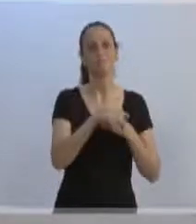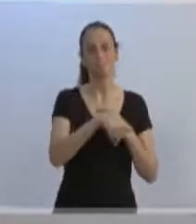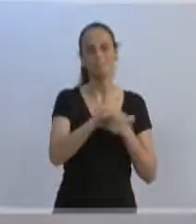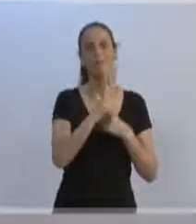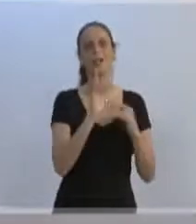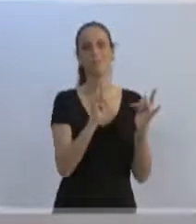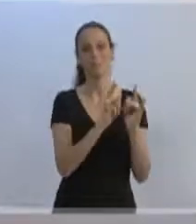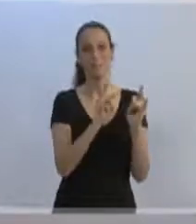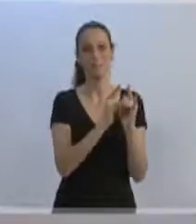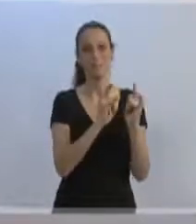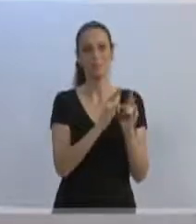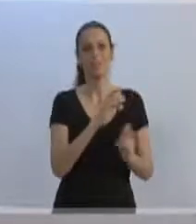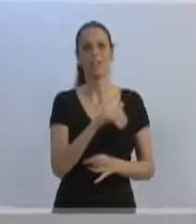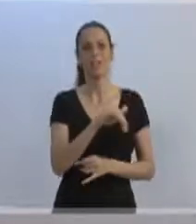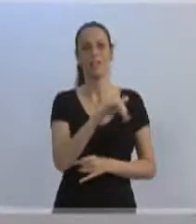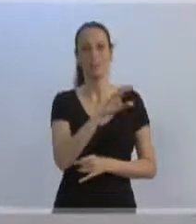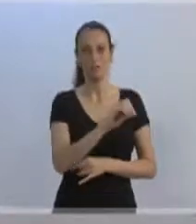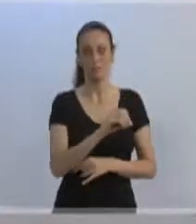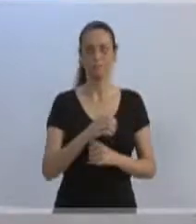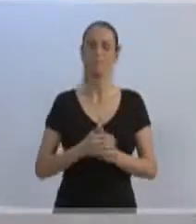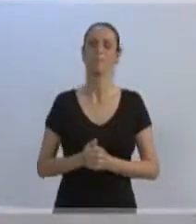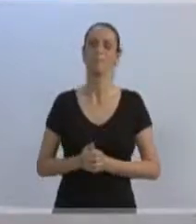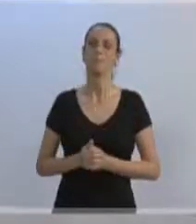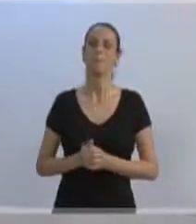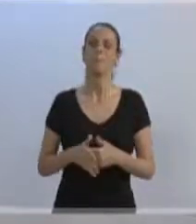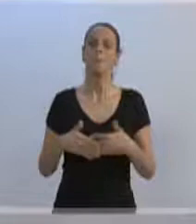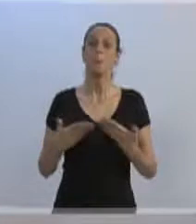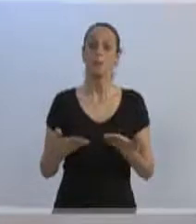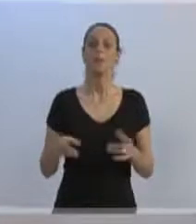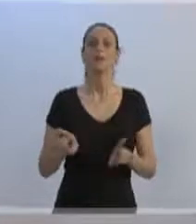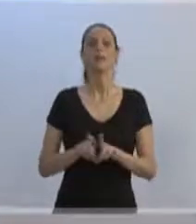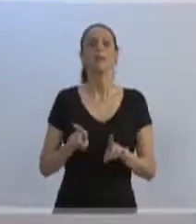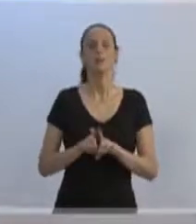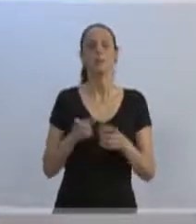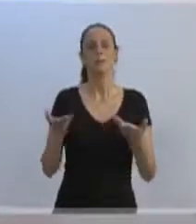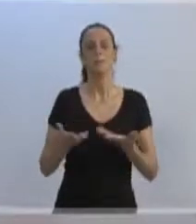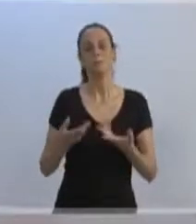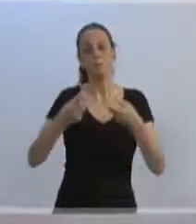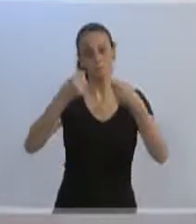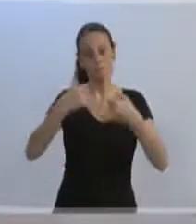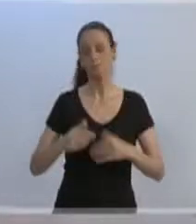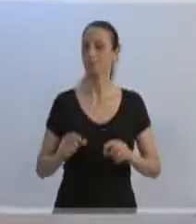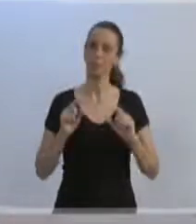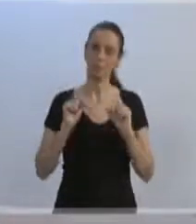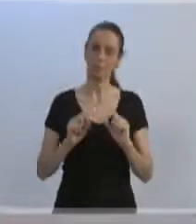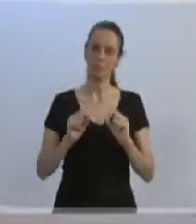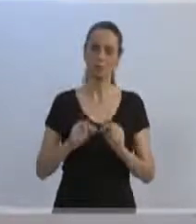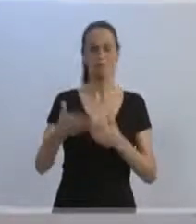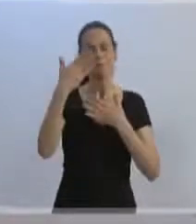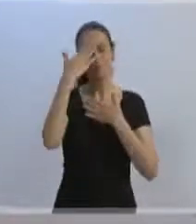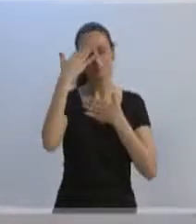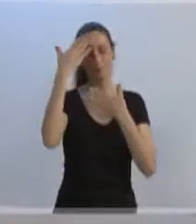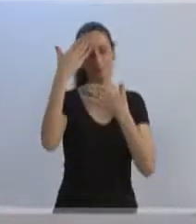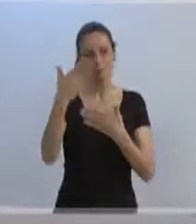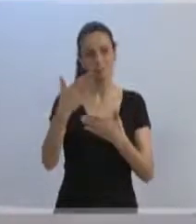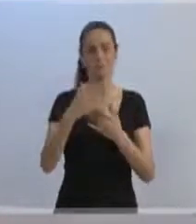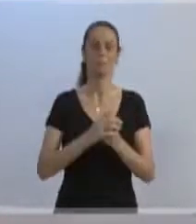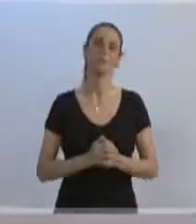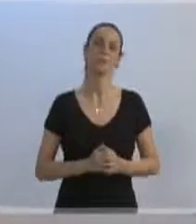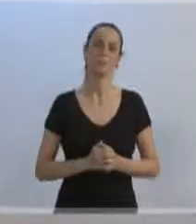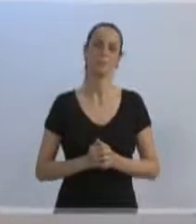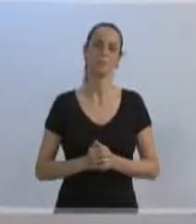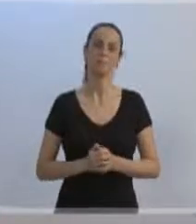é gostaria de fazer aqui um relato do presidente é um agradecimento ao presidente neste momento